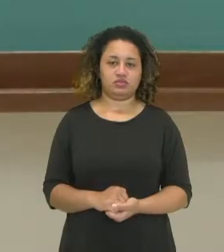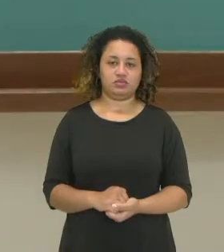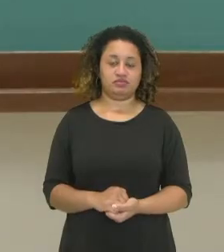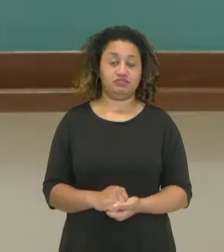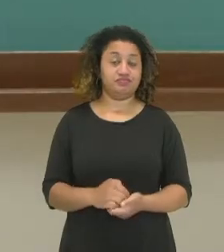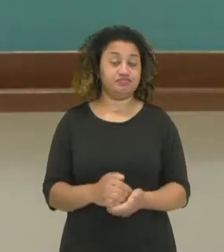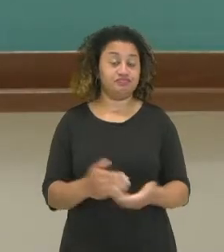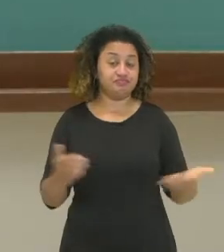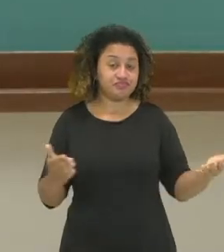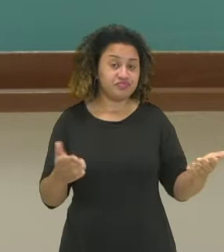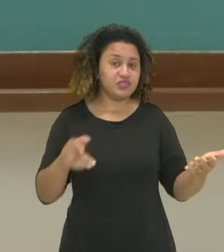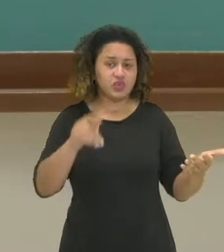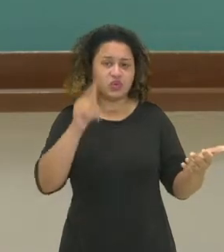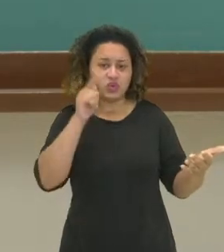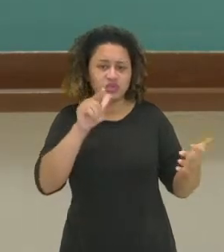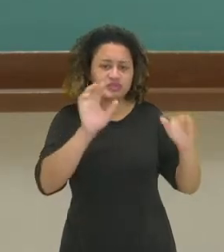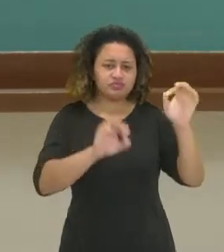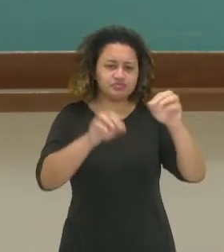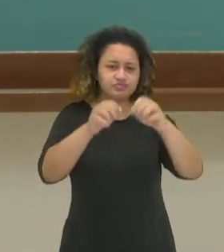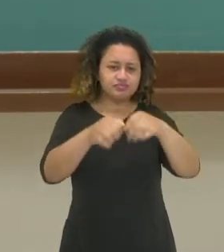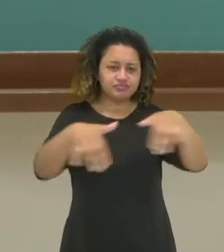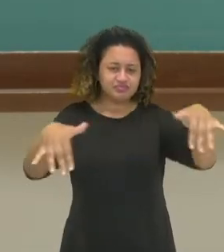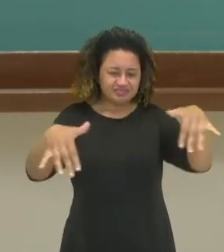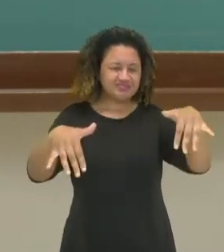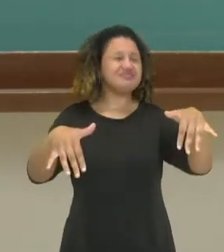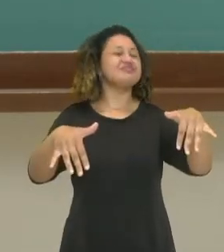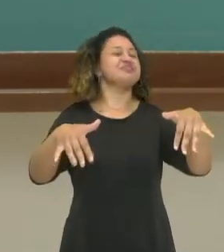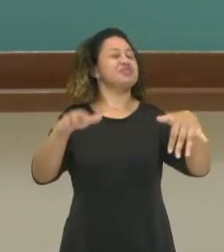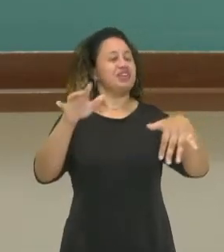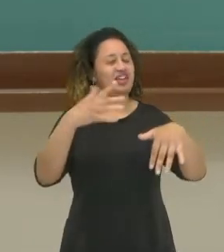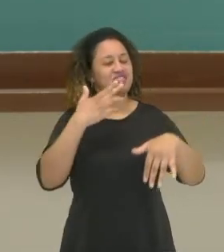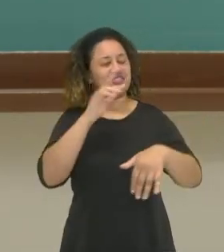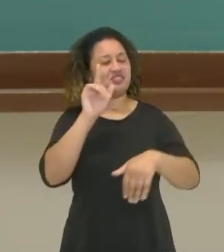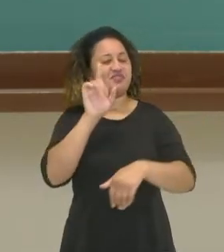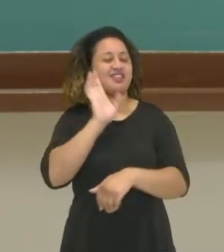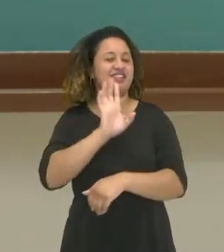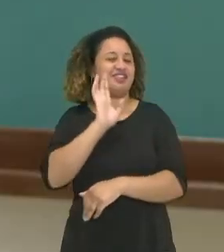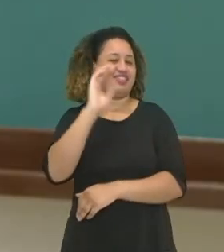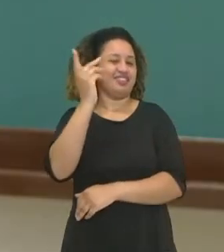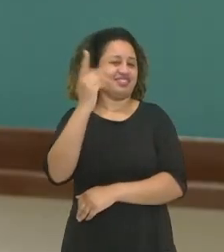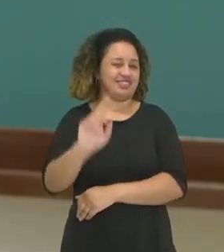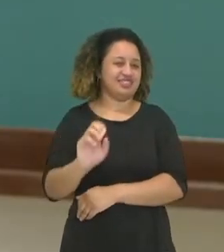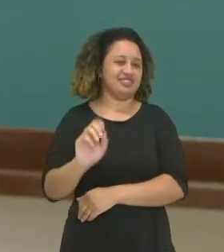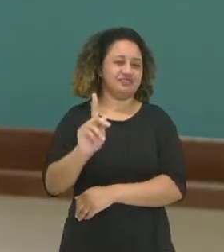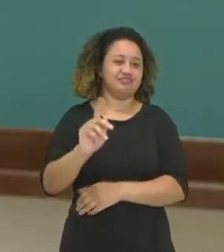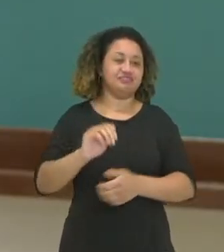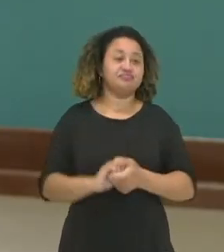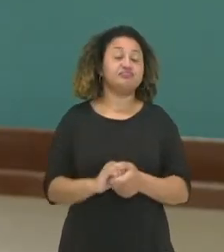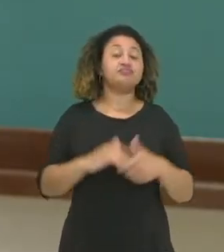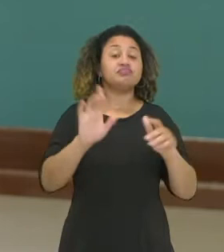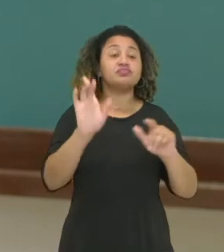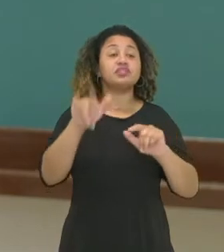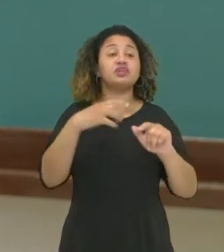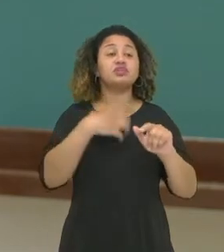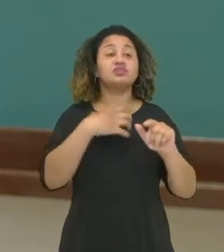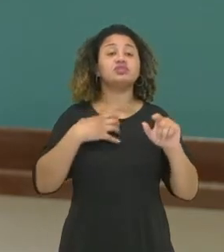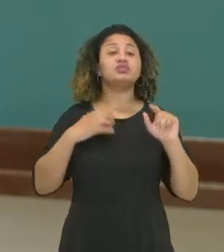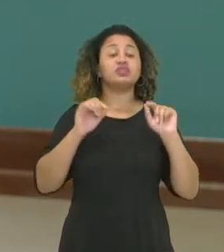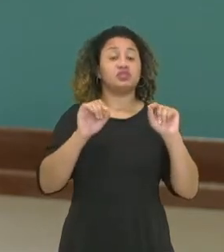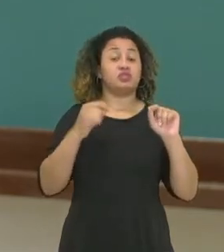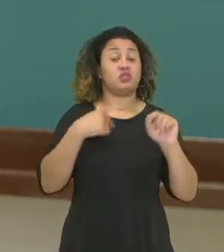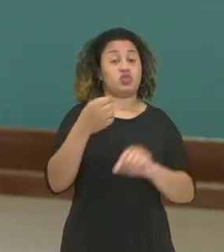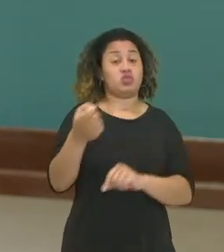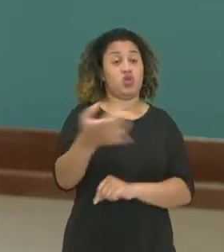Voltei, conseguiu fazer o mapa mental? Deve ter ficado bem bacana, né? Então, esse recurso é